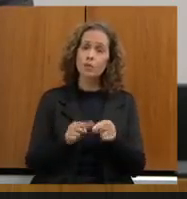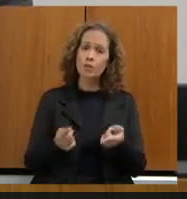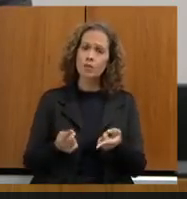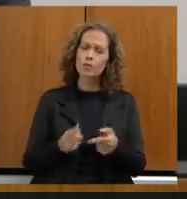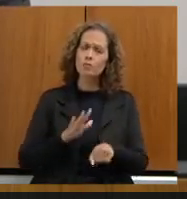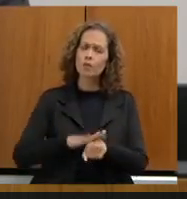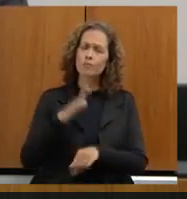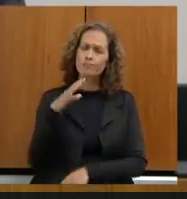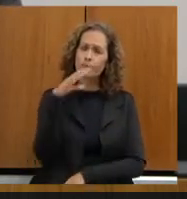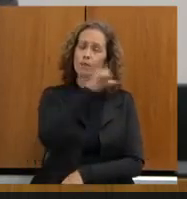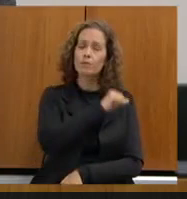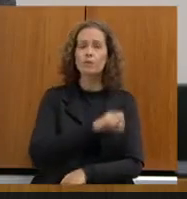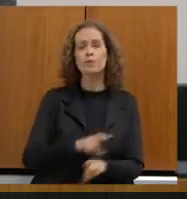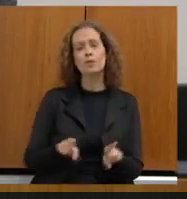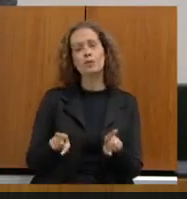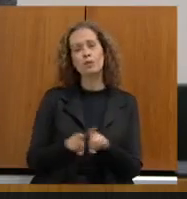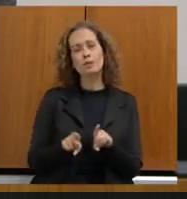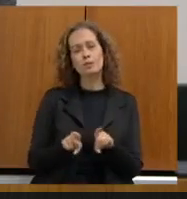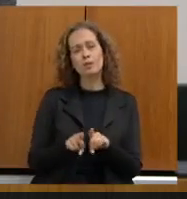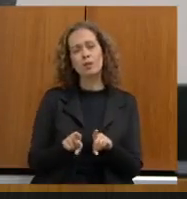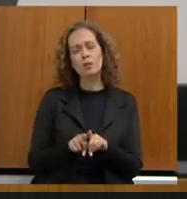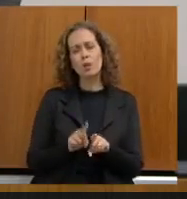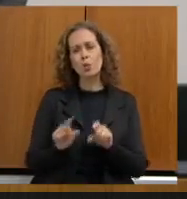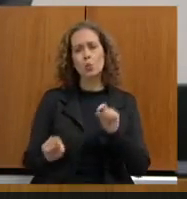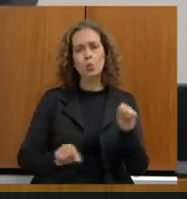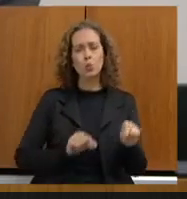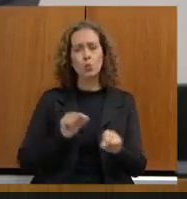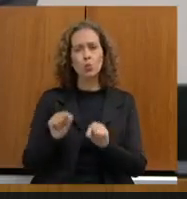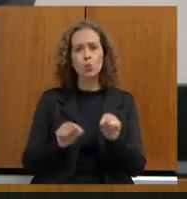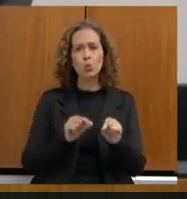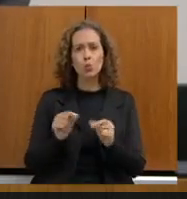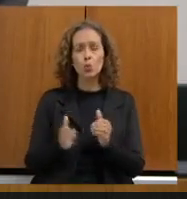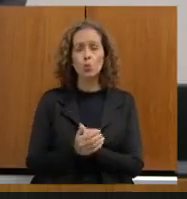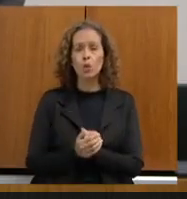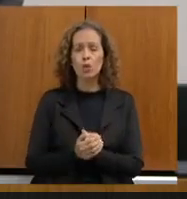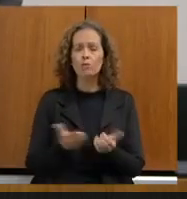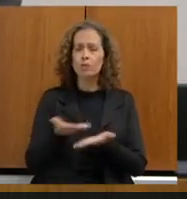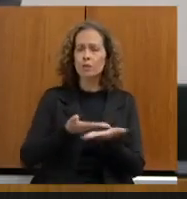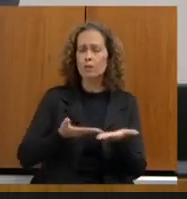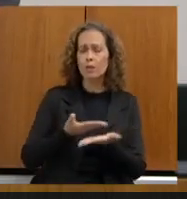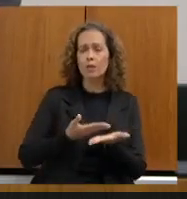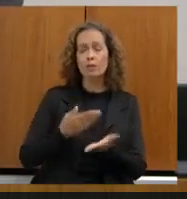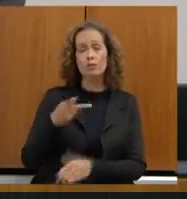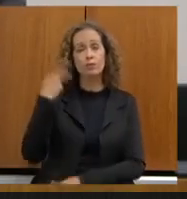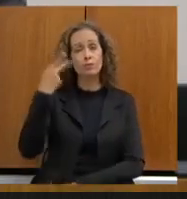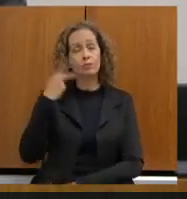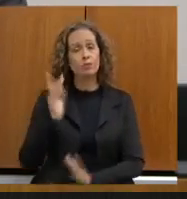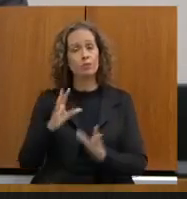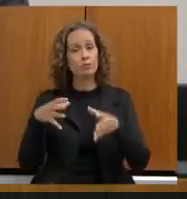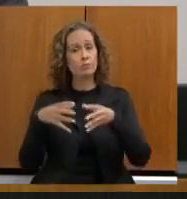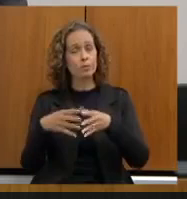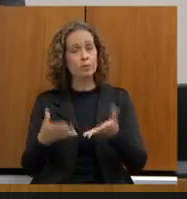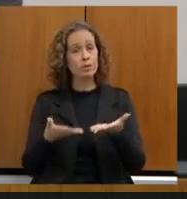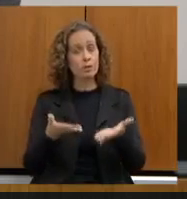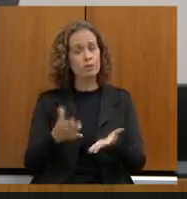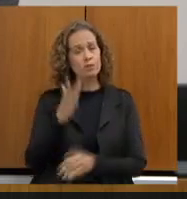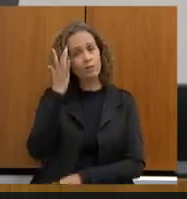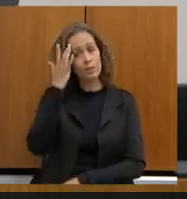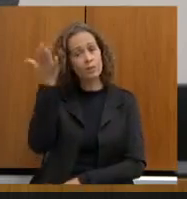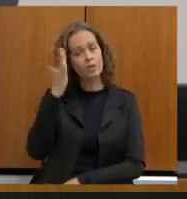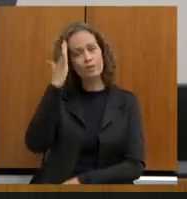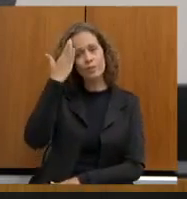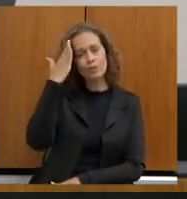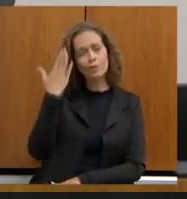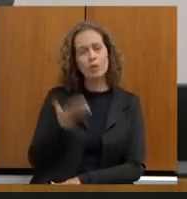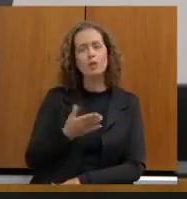ágil também nas tratativas com os parlamentares e Isso facilita o entendimento e facilita